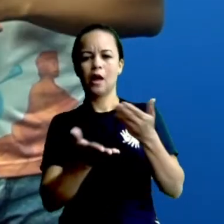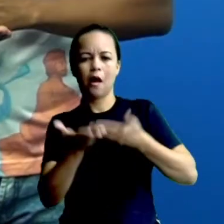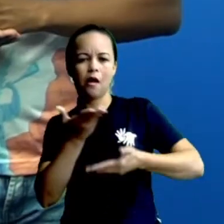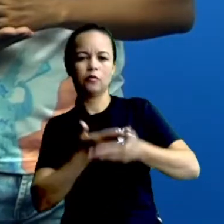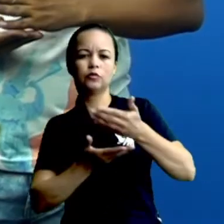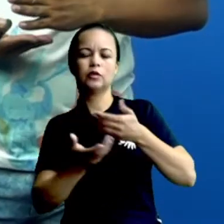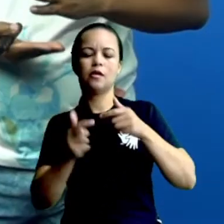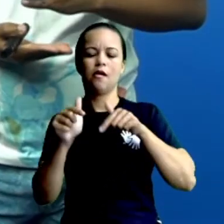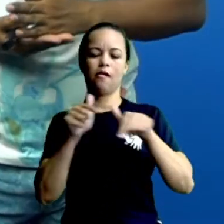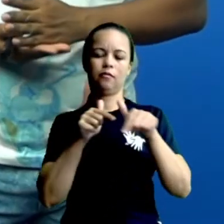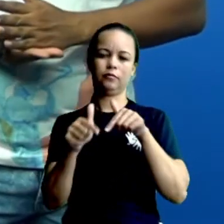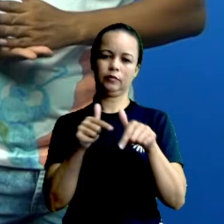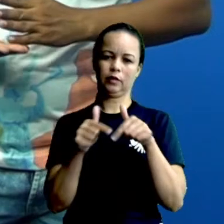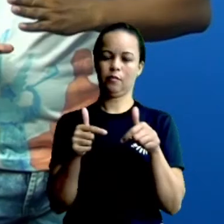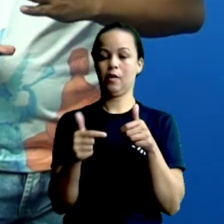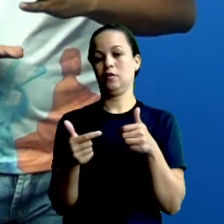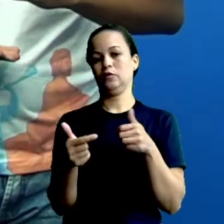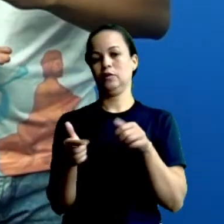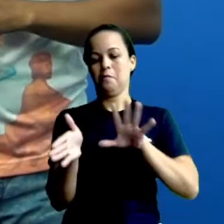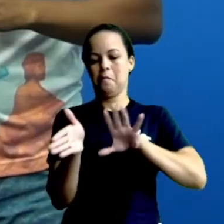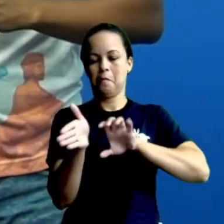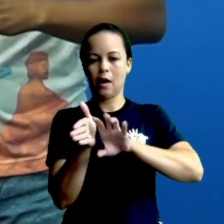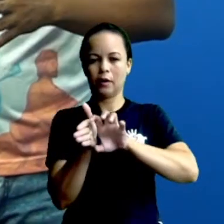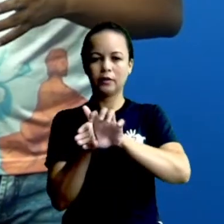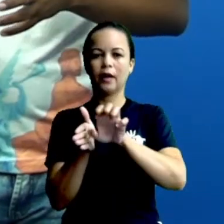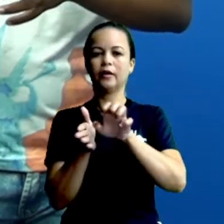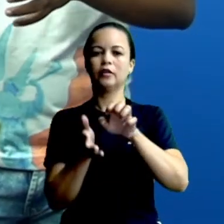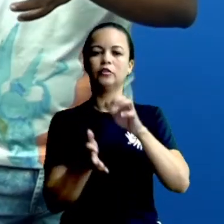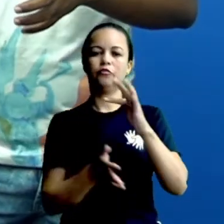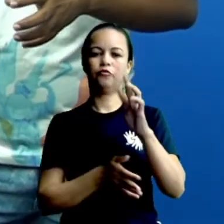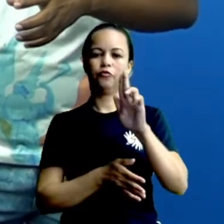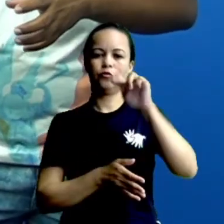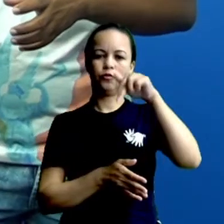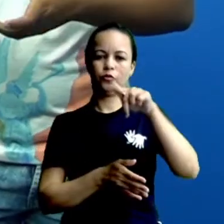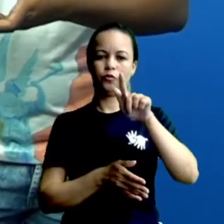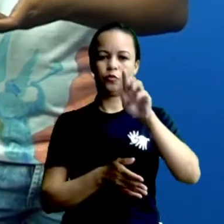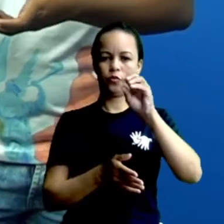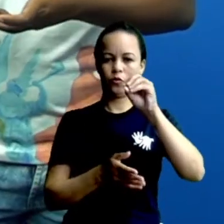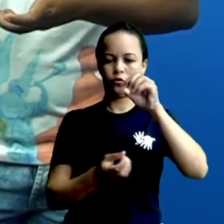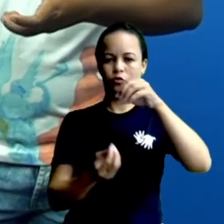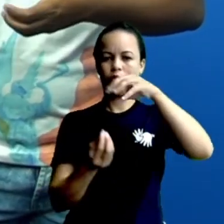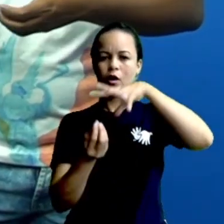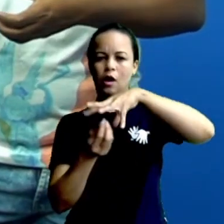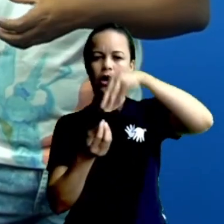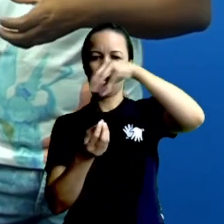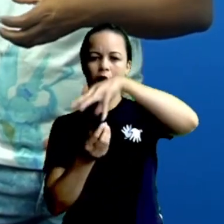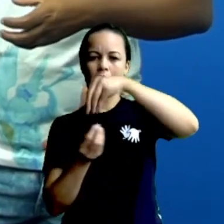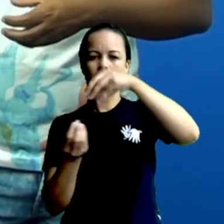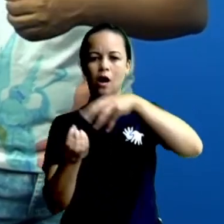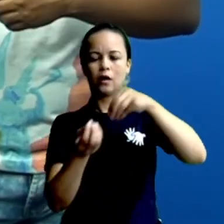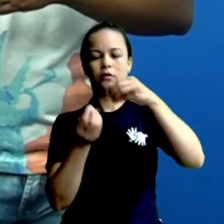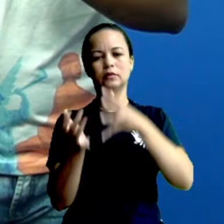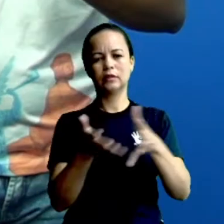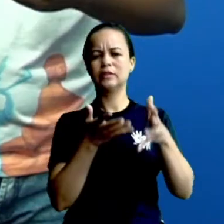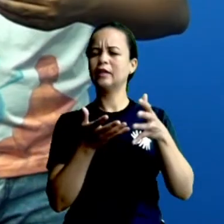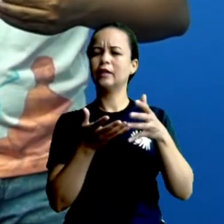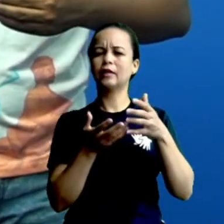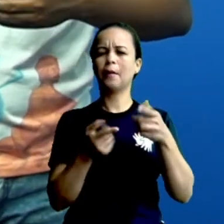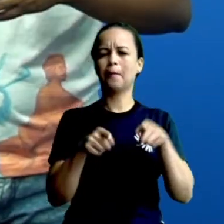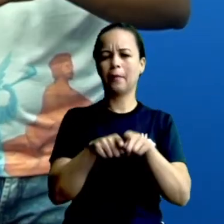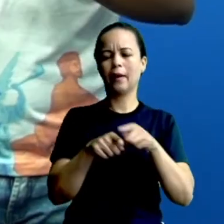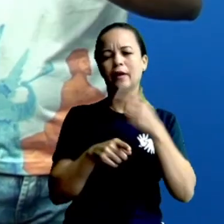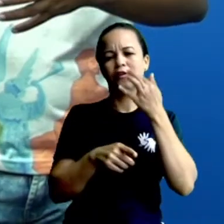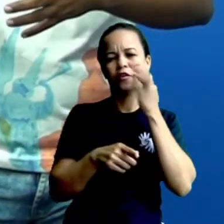auxiliar o trabalho de bactérias, de fungos, na decomposição de alimentos, de alimentos, cascas de